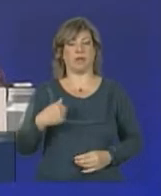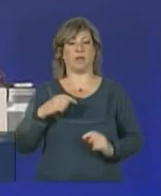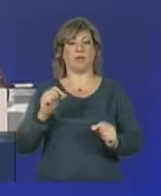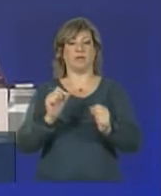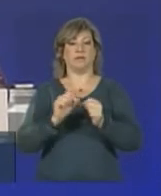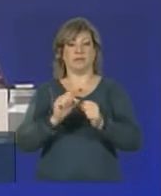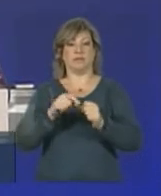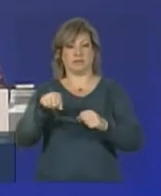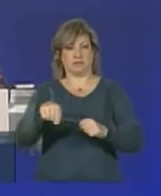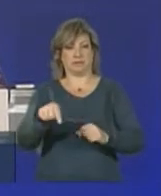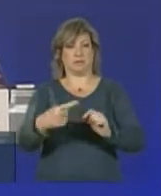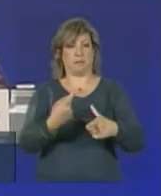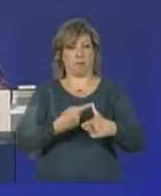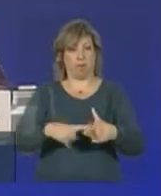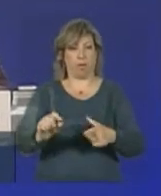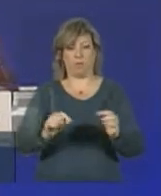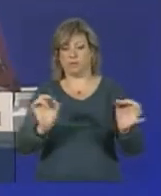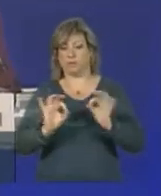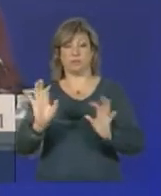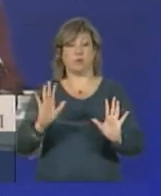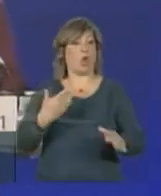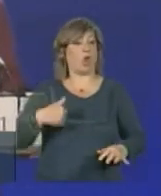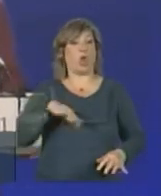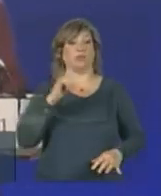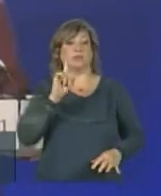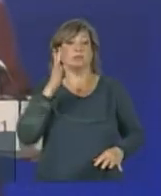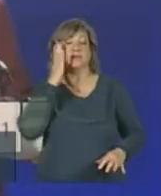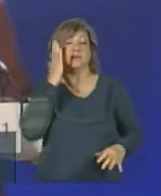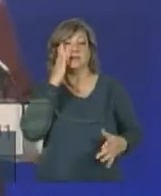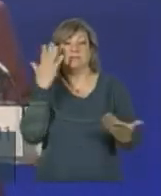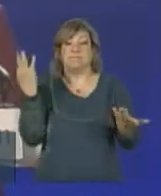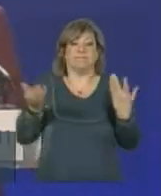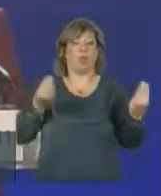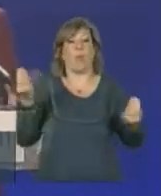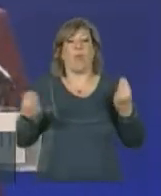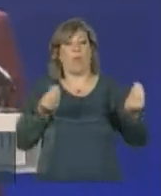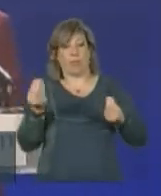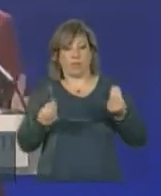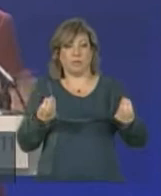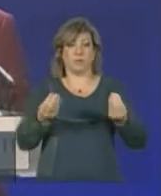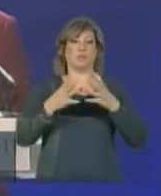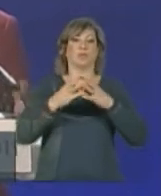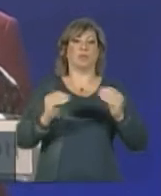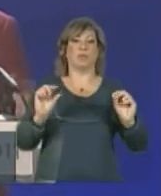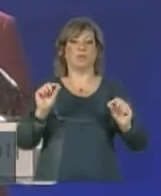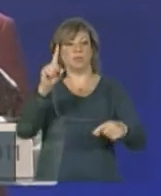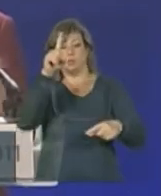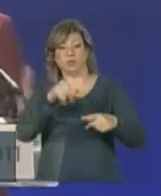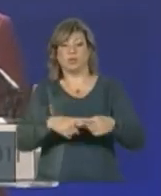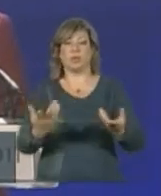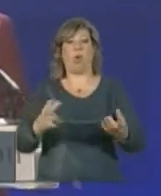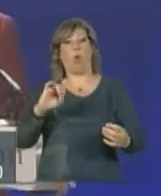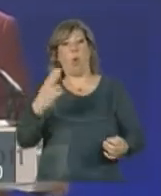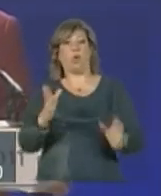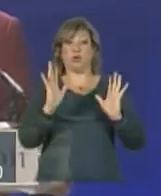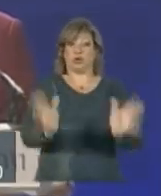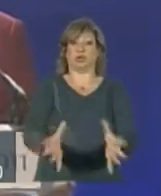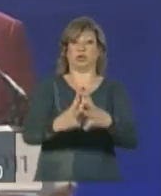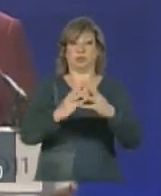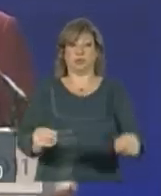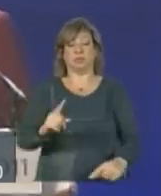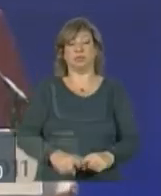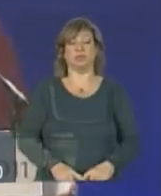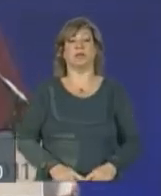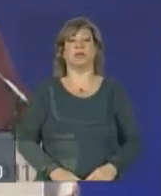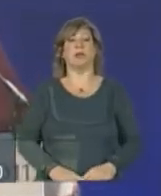encaminhado o problema, nós não sabemos as condições em que foi resolvido inteiramente, ou se já foi resolvido